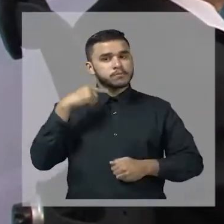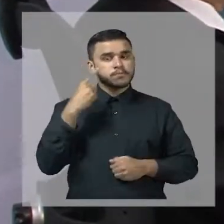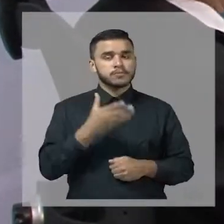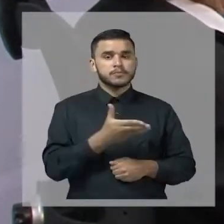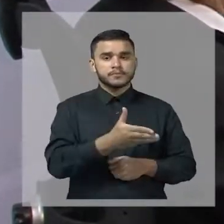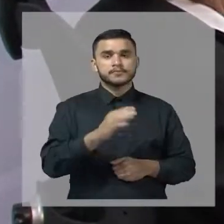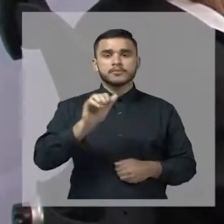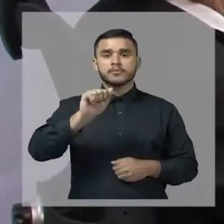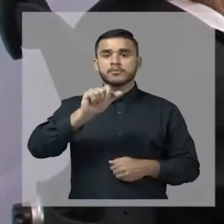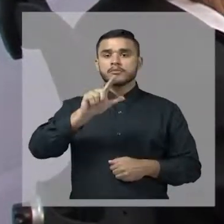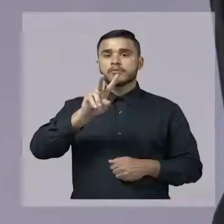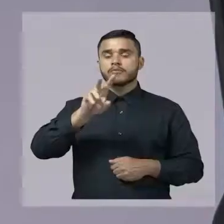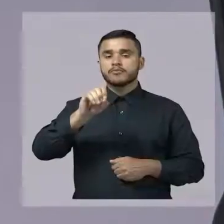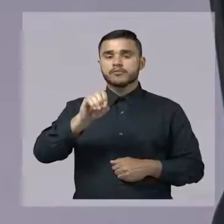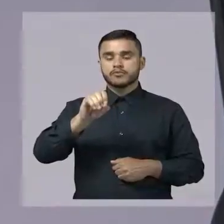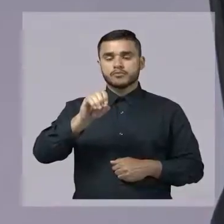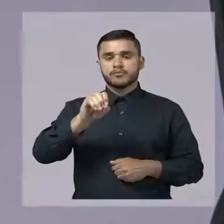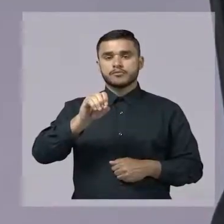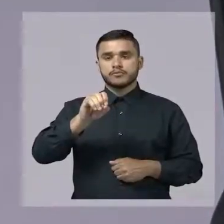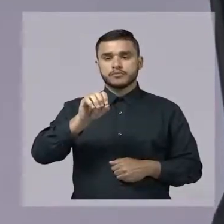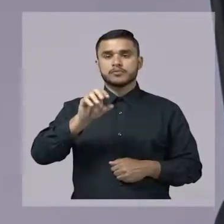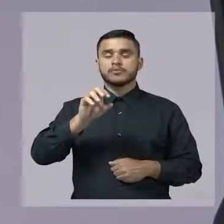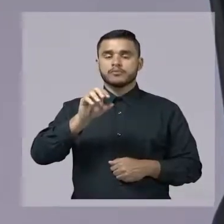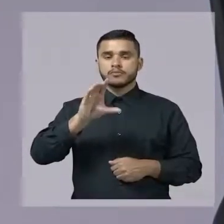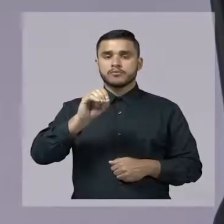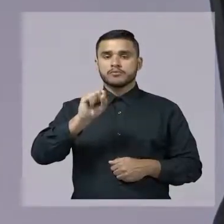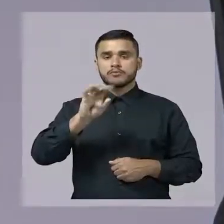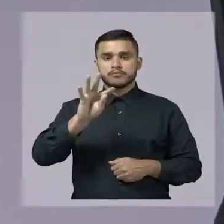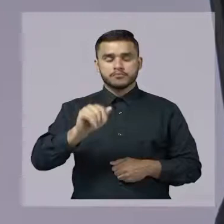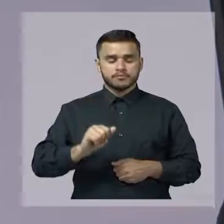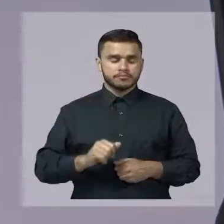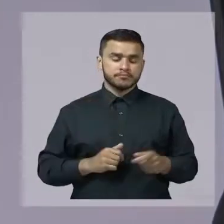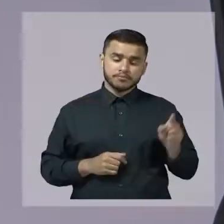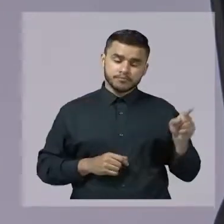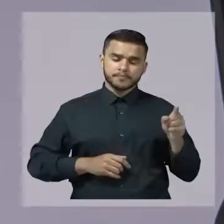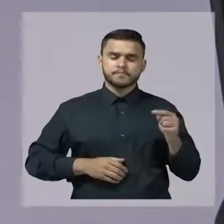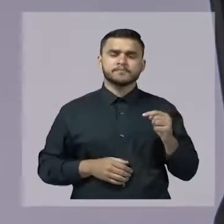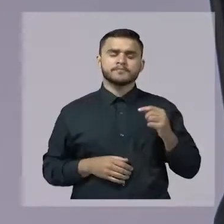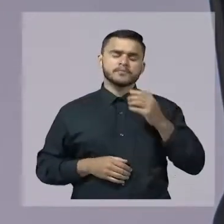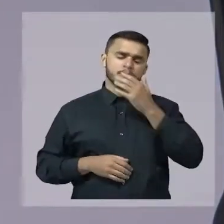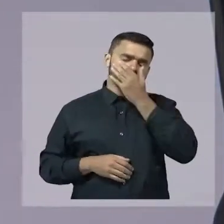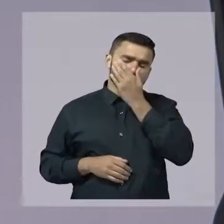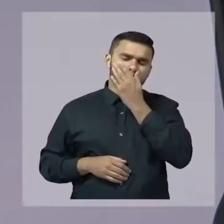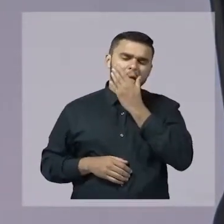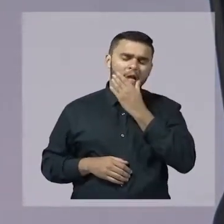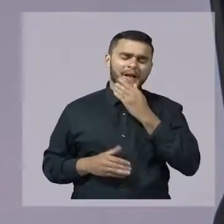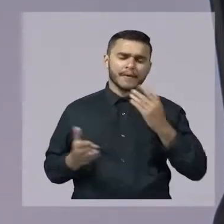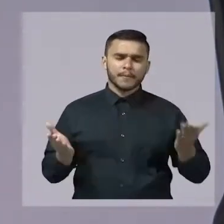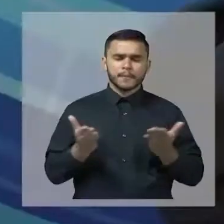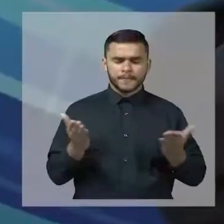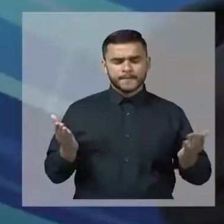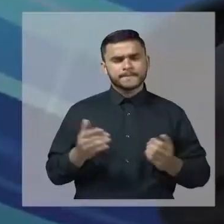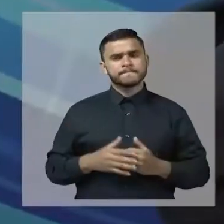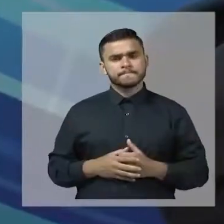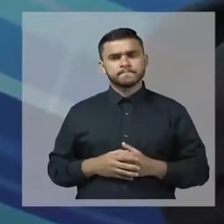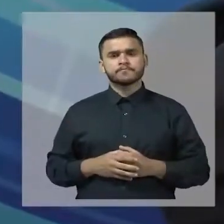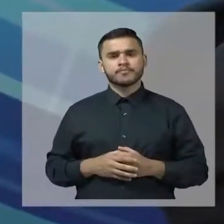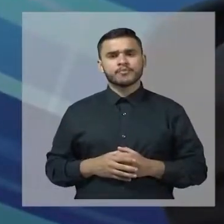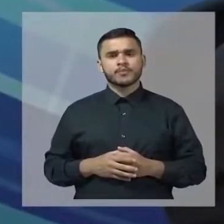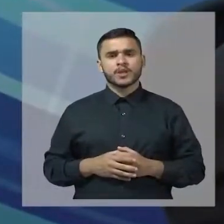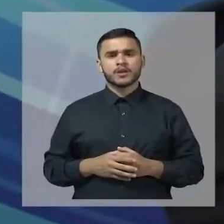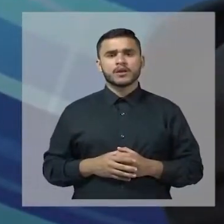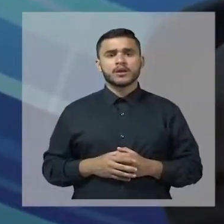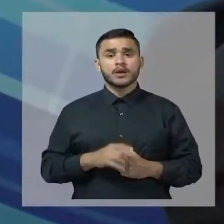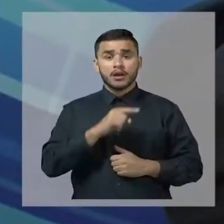Costa. Essa turma, ao contrário do que geralmente acontece hoje, apesar de